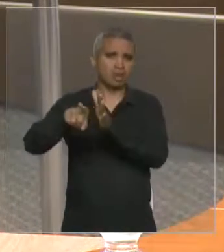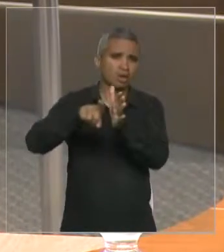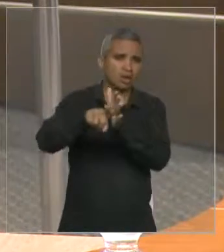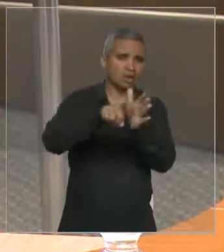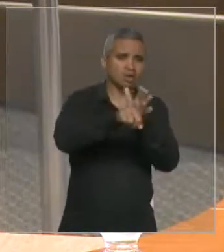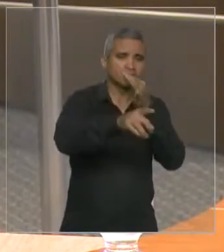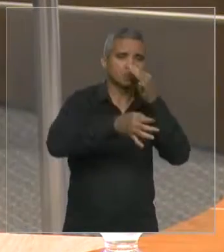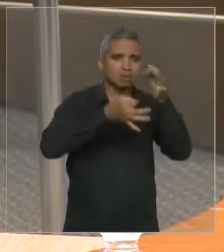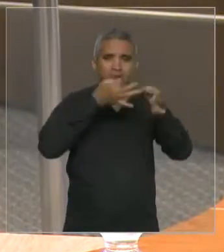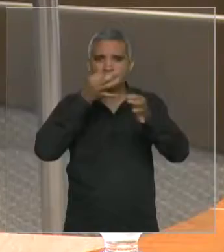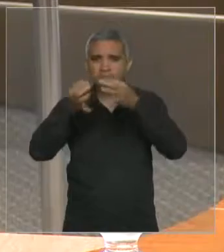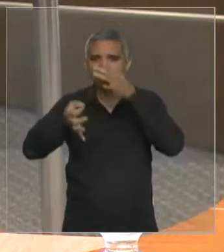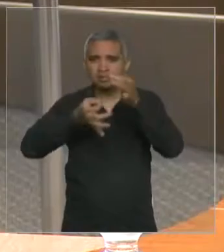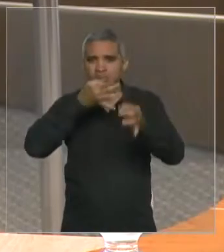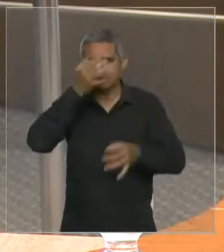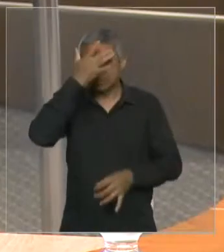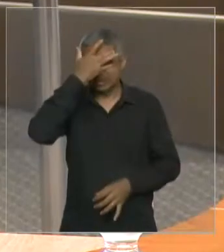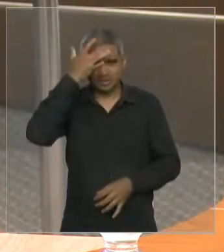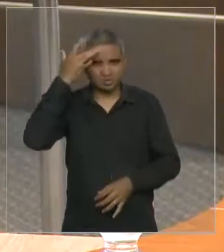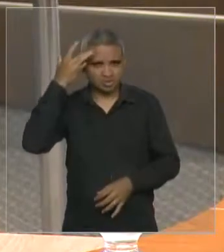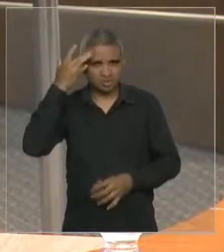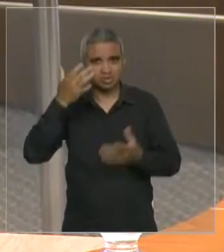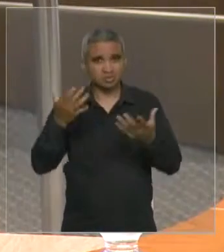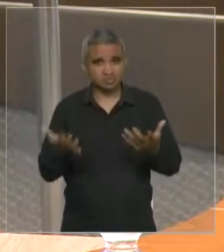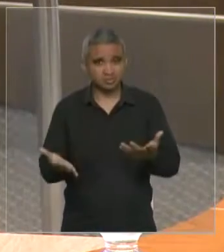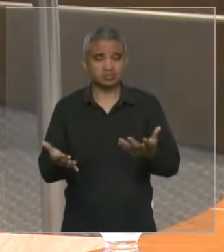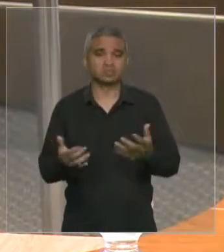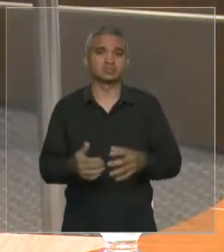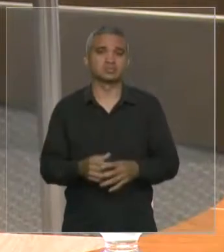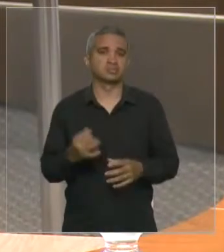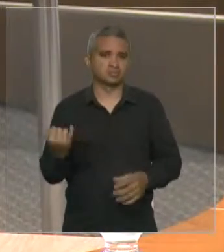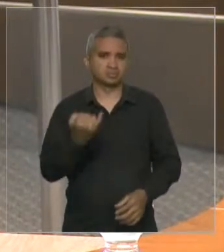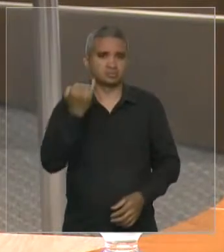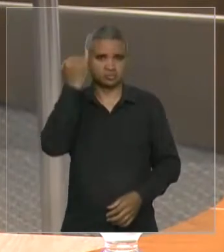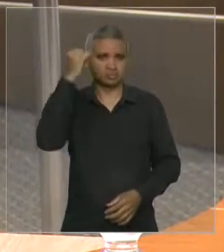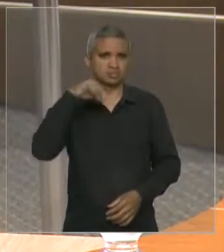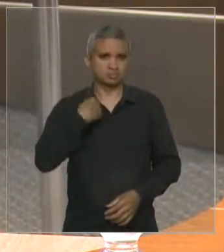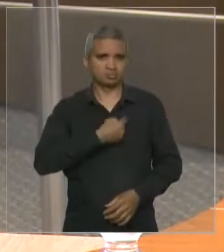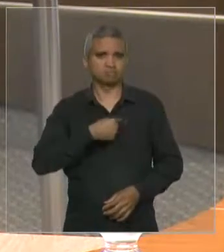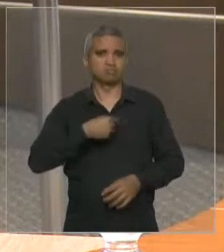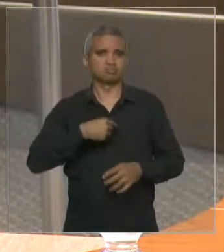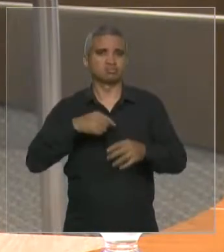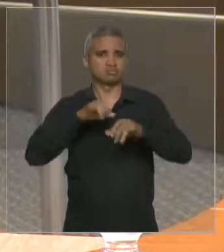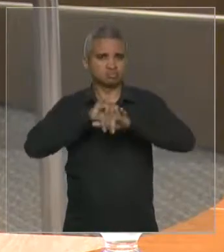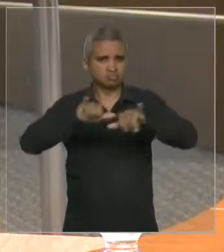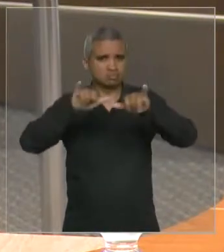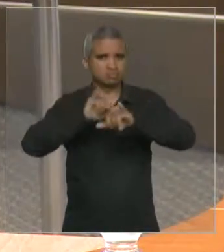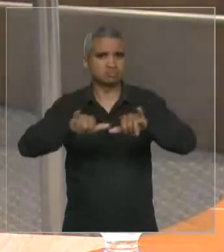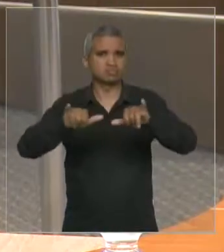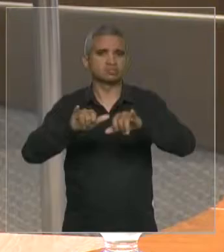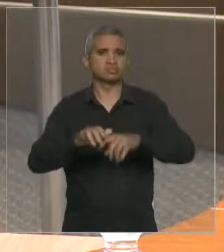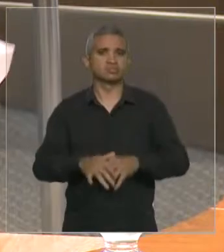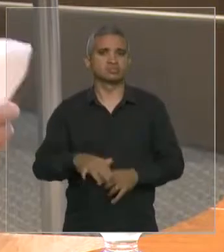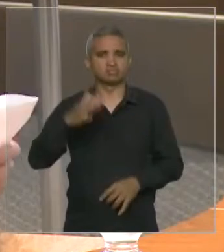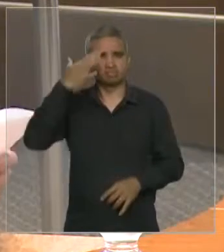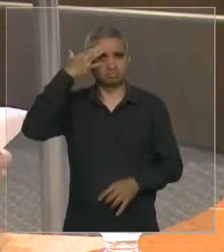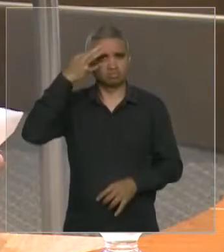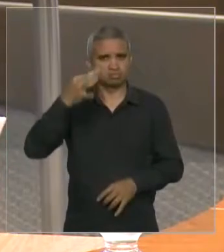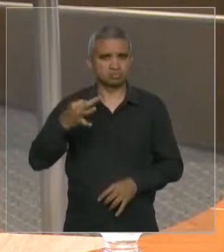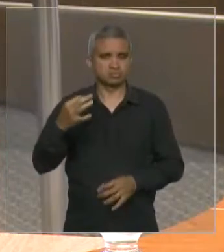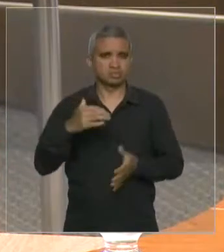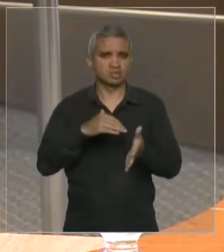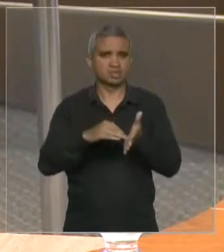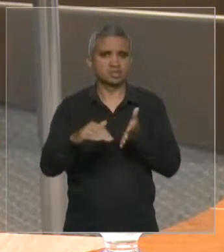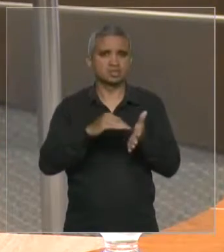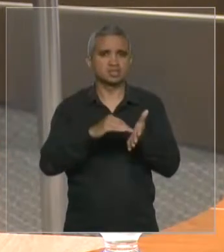o grande esforço, o grande empenho e a competência que está à frente desse trabalho, que é o